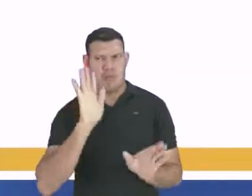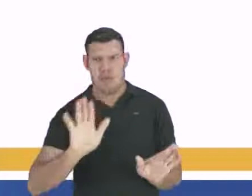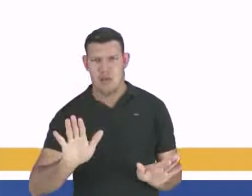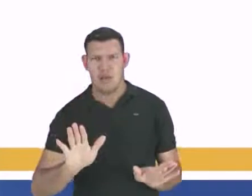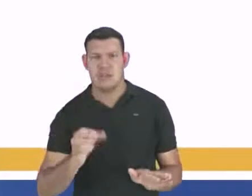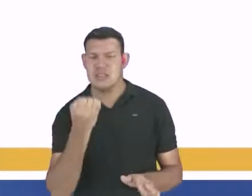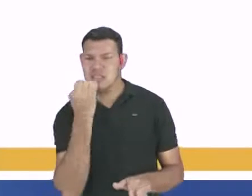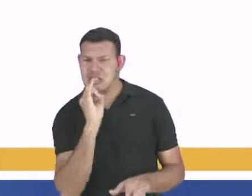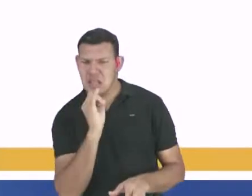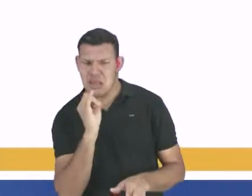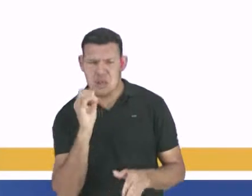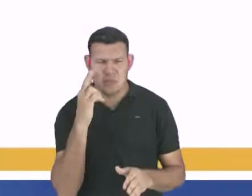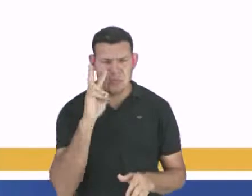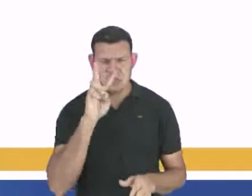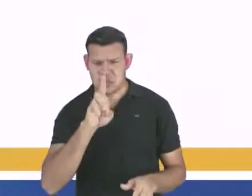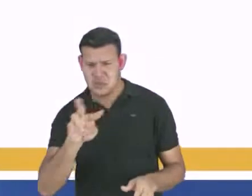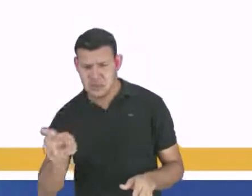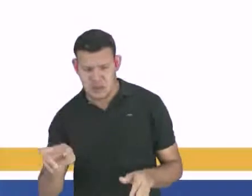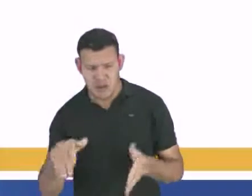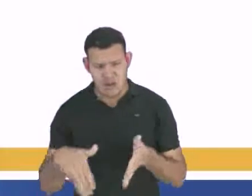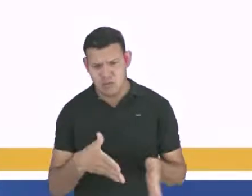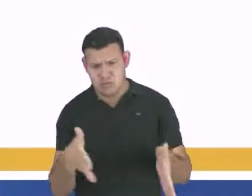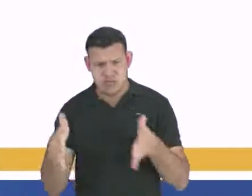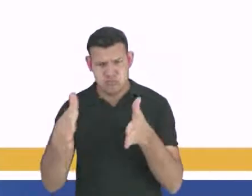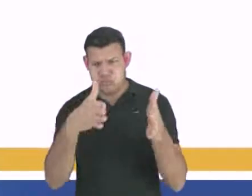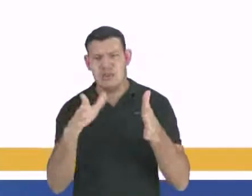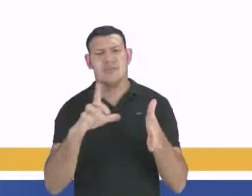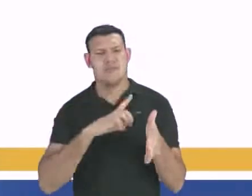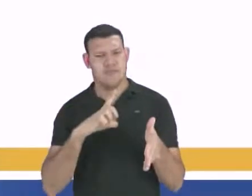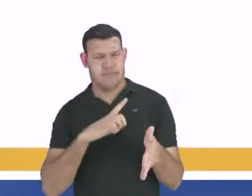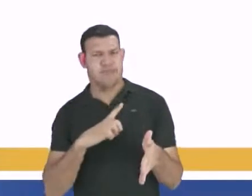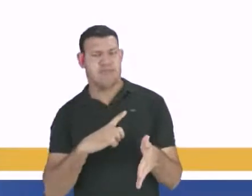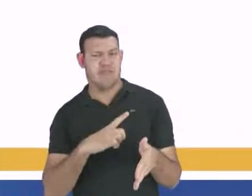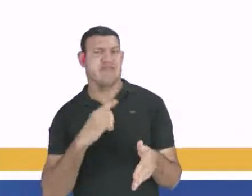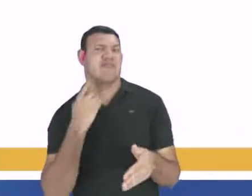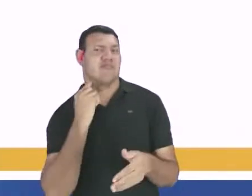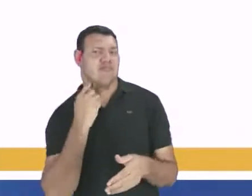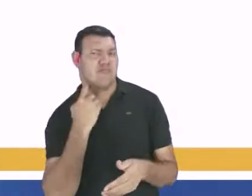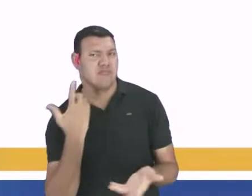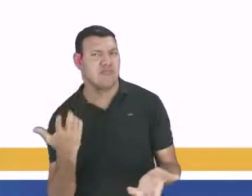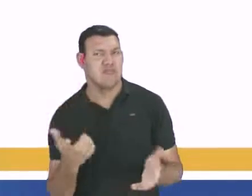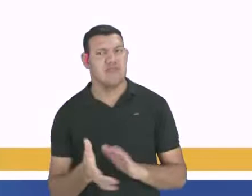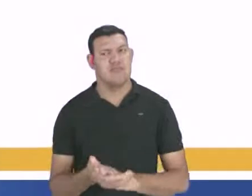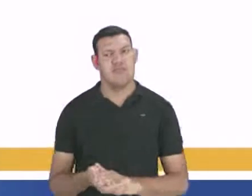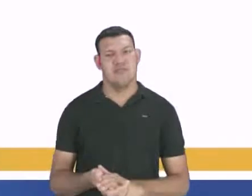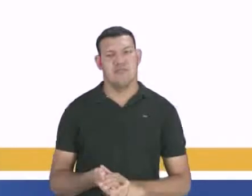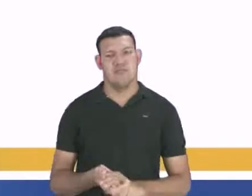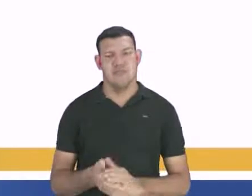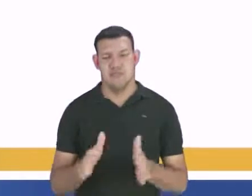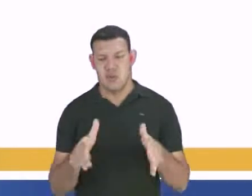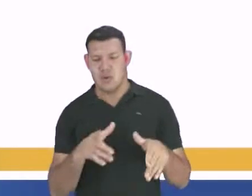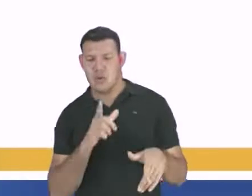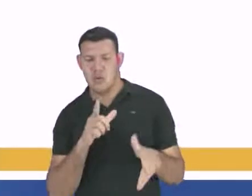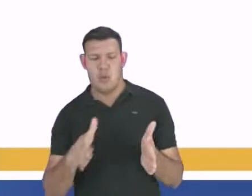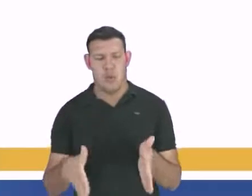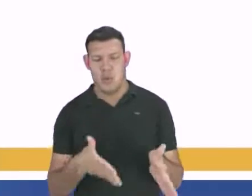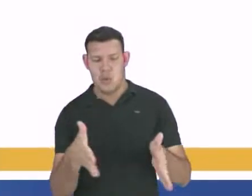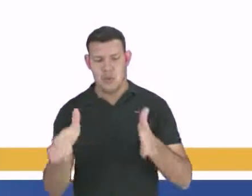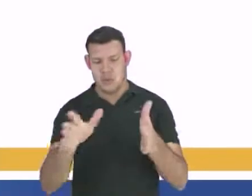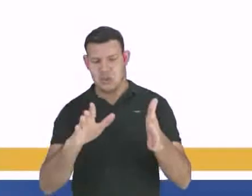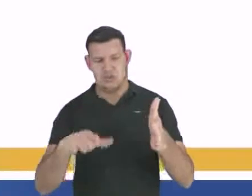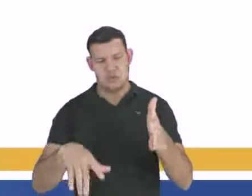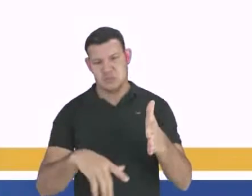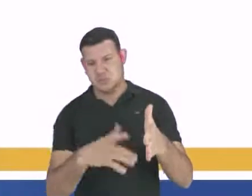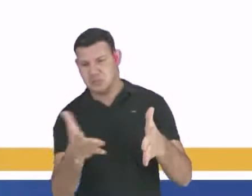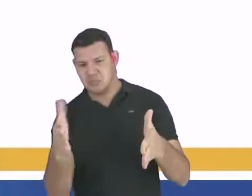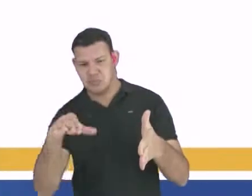ali os igarapés, os rios que cortam a cidade, sempre vai ter ali um lixinho, né, na margem, alguma coisa boiando, uma garrafa PET, tá? Então é muito